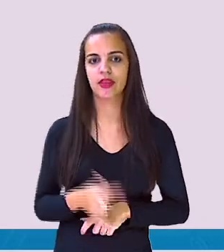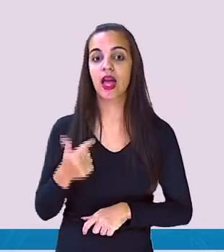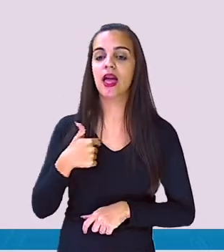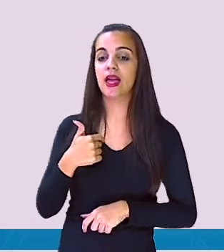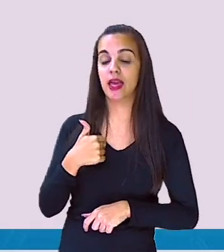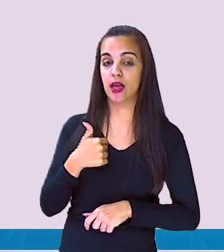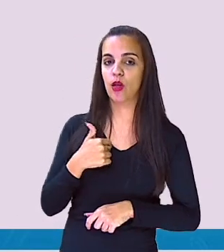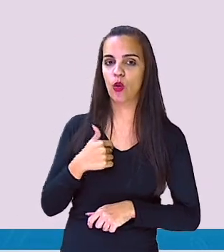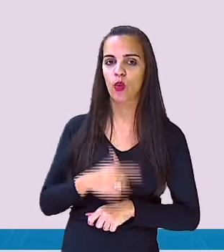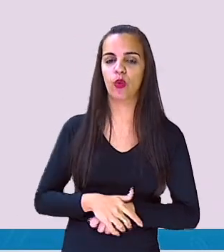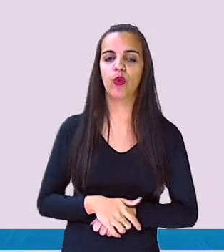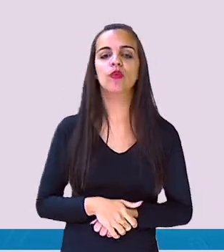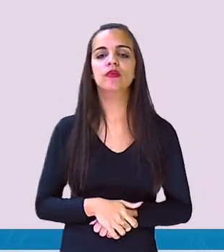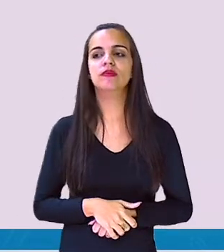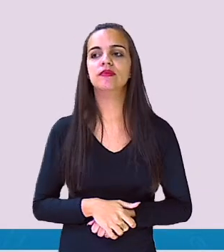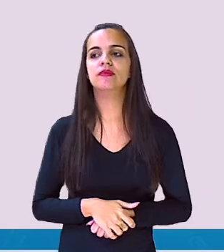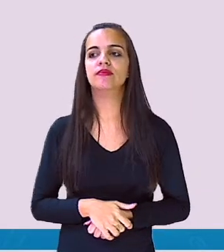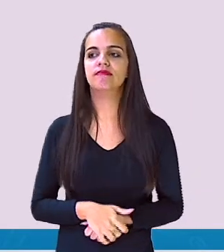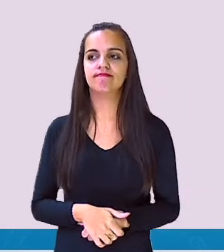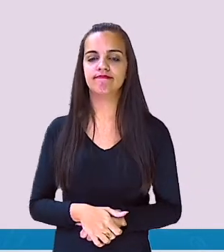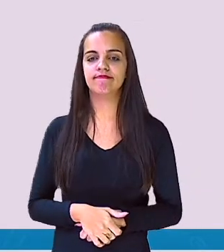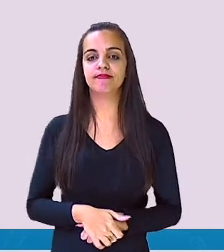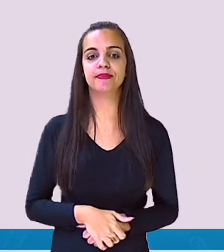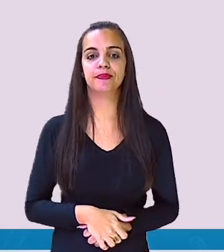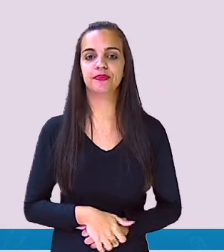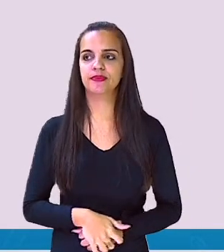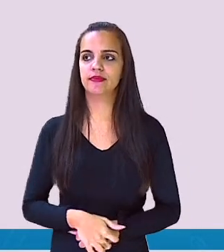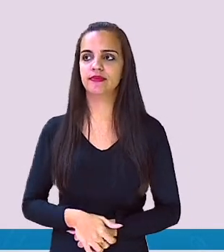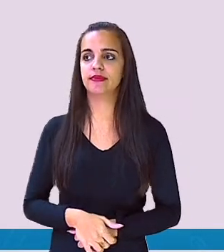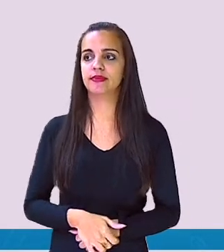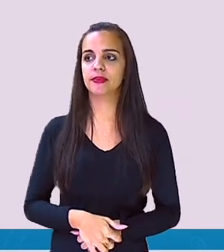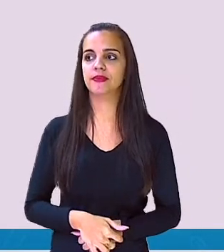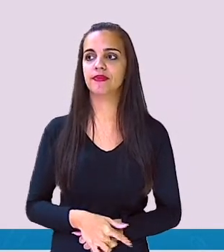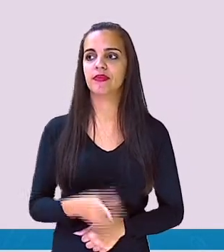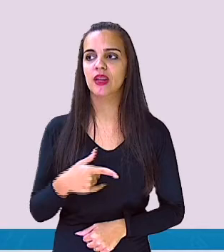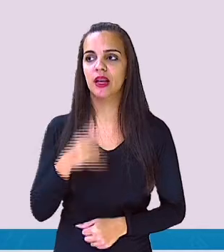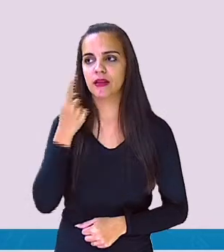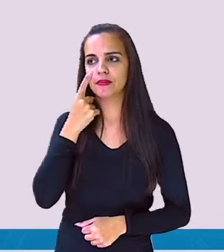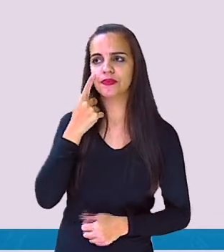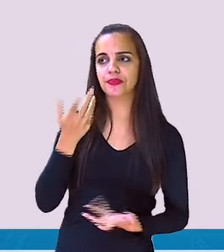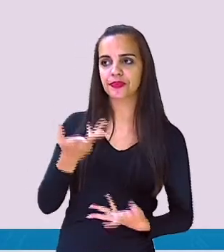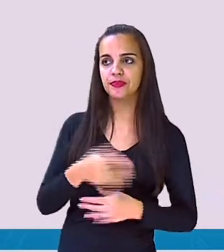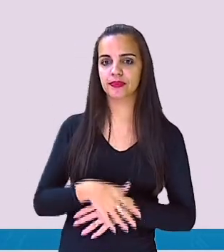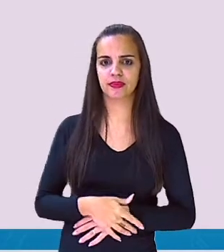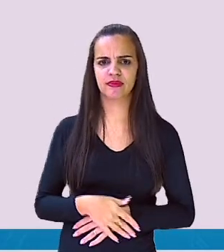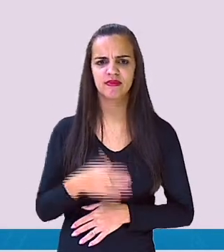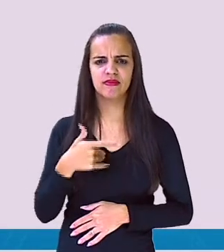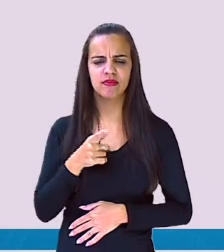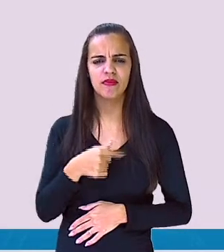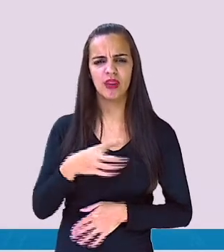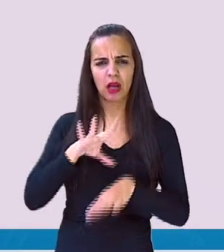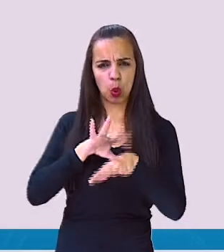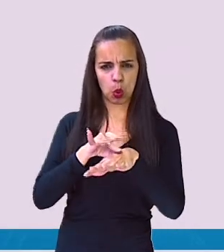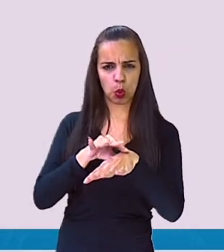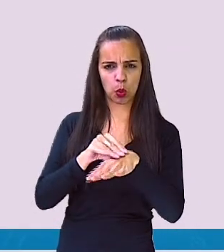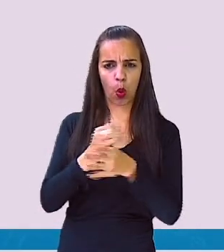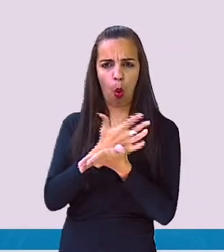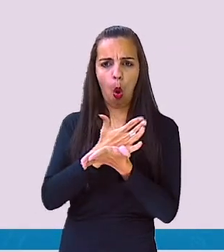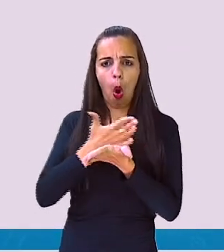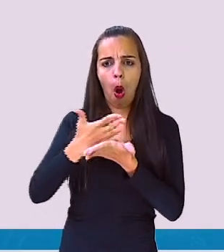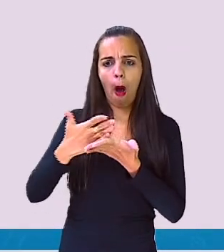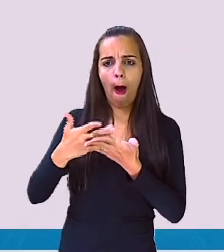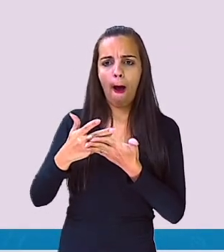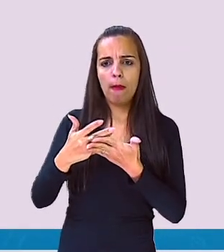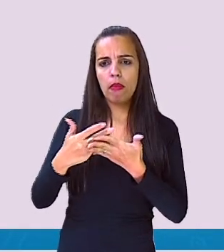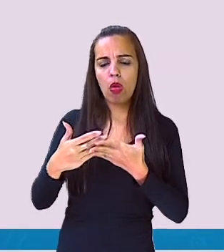hora, certinha. Sempre, hein? Outra aí. As doenças começaram e atingiram os